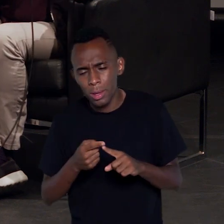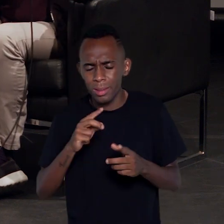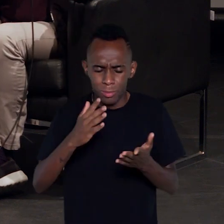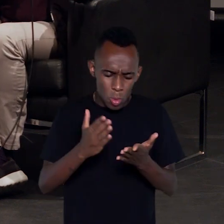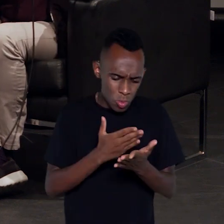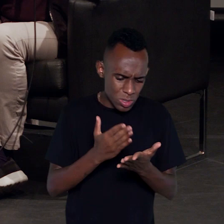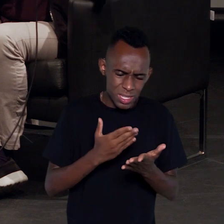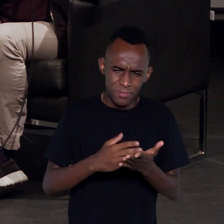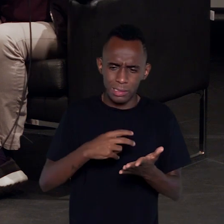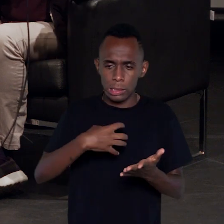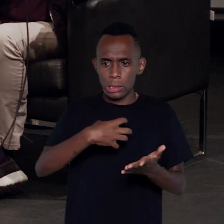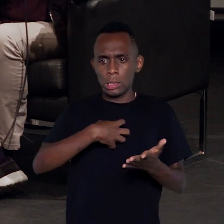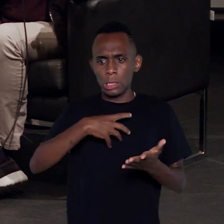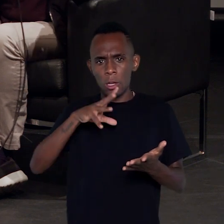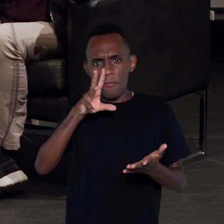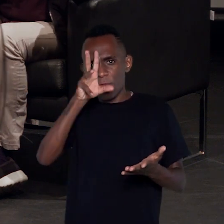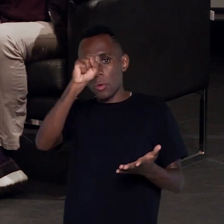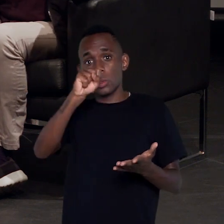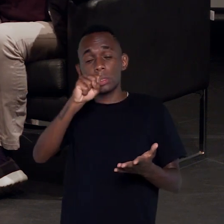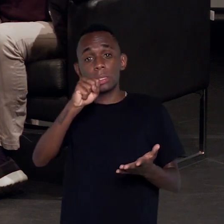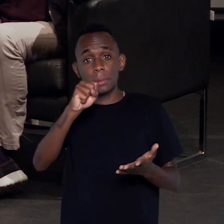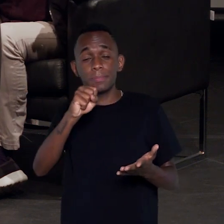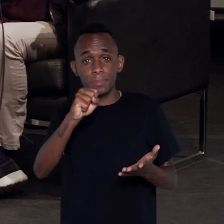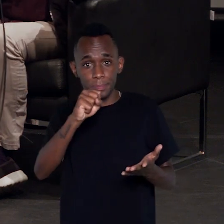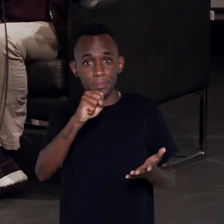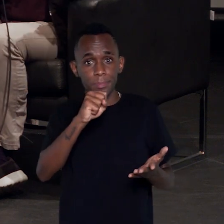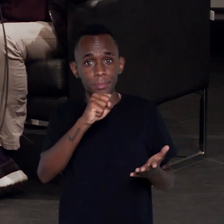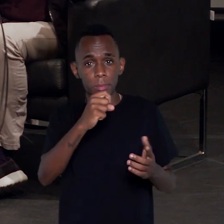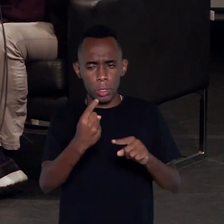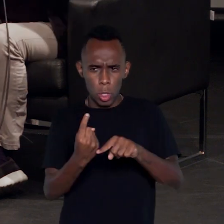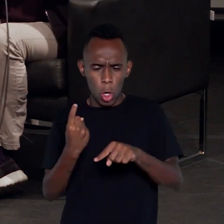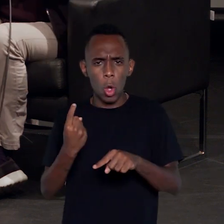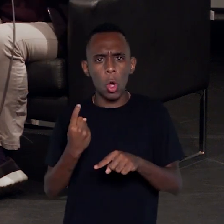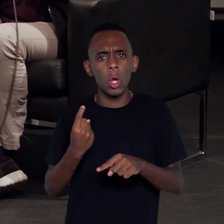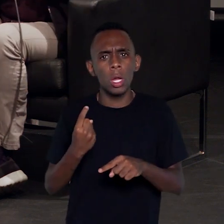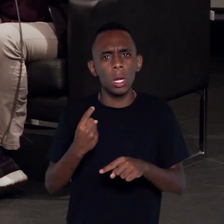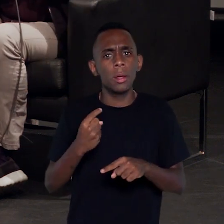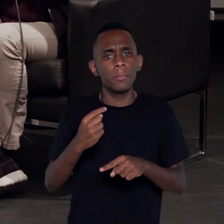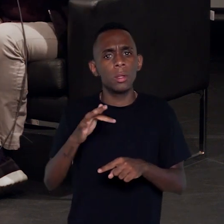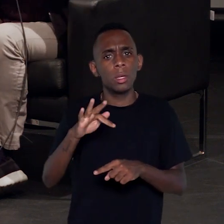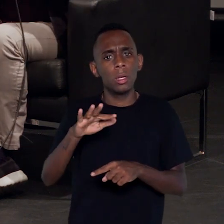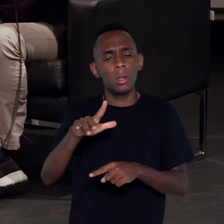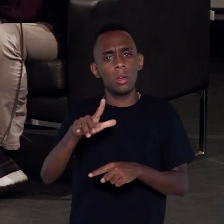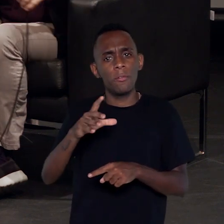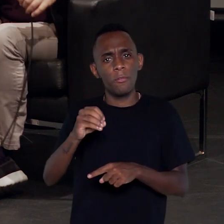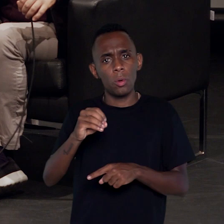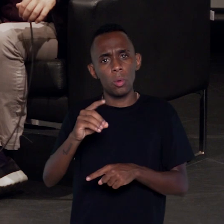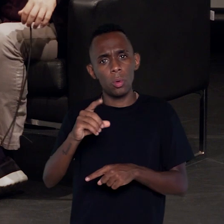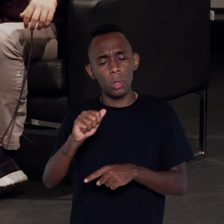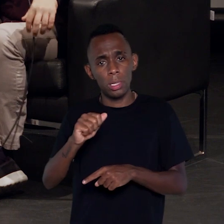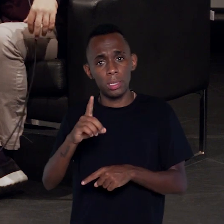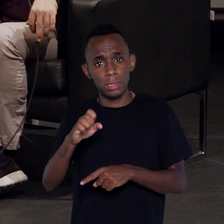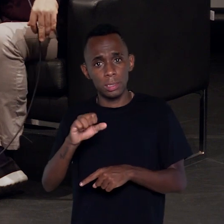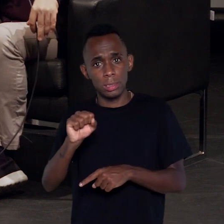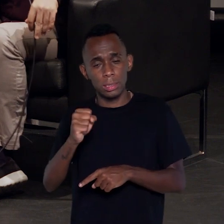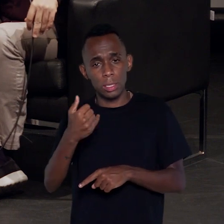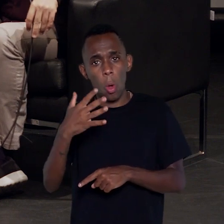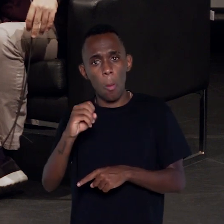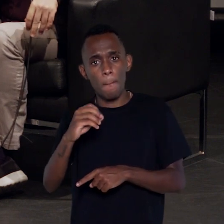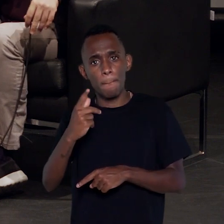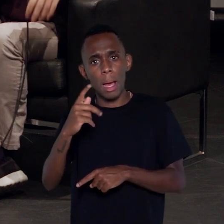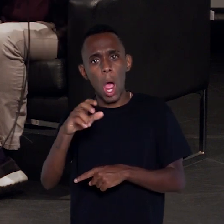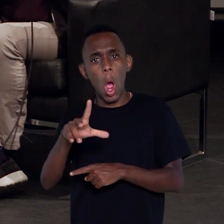tanta força. Recentemente, a Folha de São Paulo nos convidou para, inclusive,